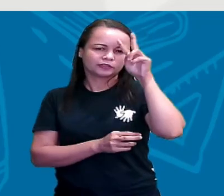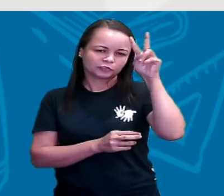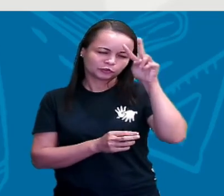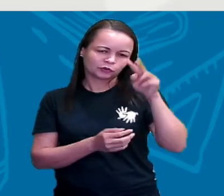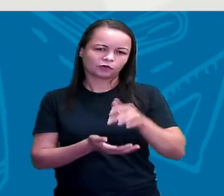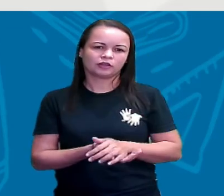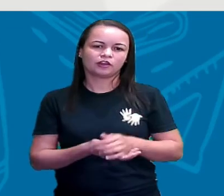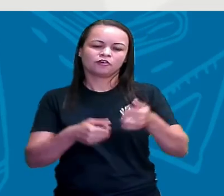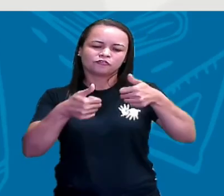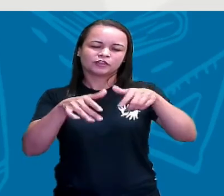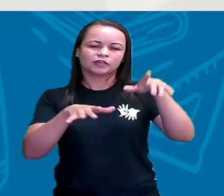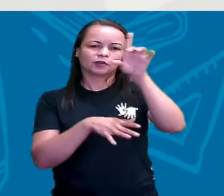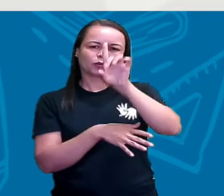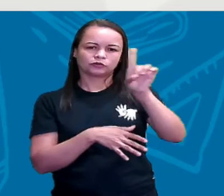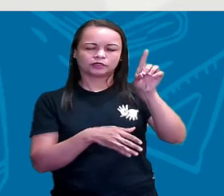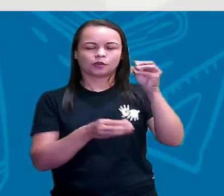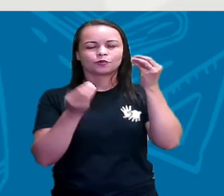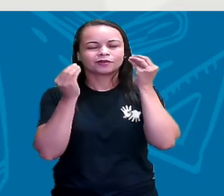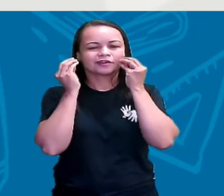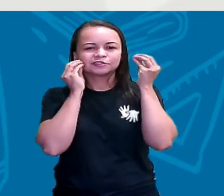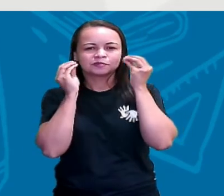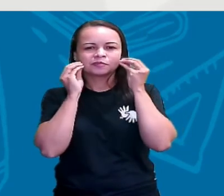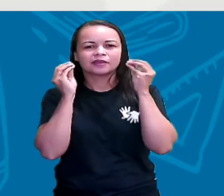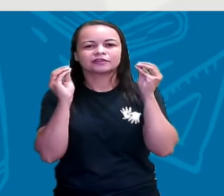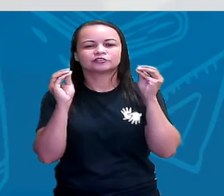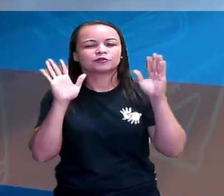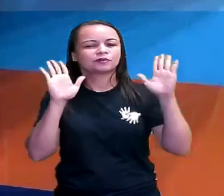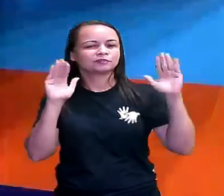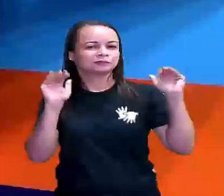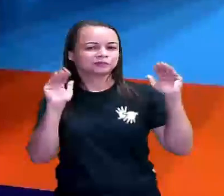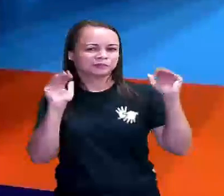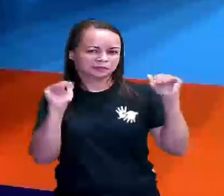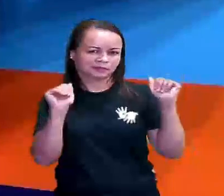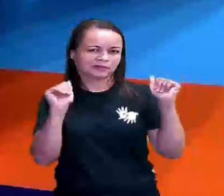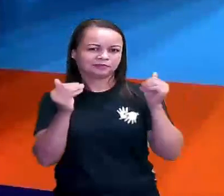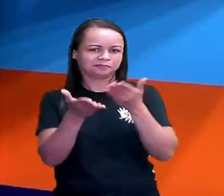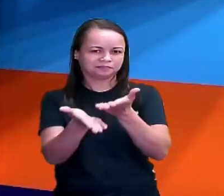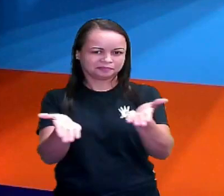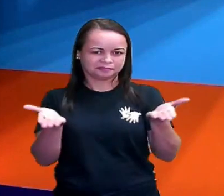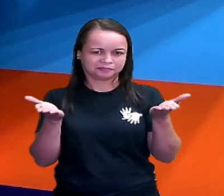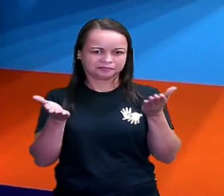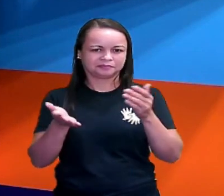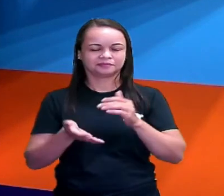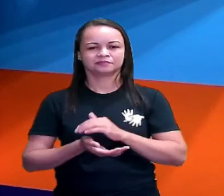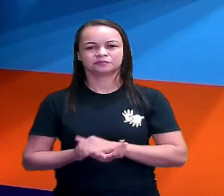fiquem todos com Deus, um grande beijo e um bye bye para todos.